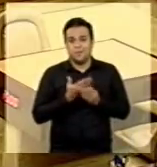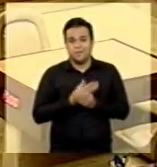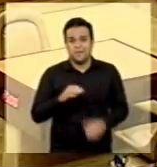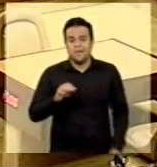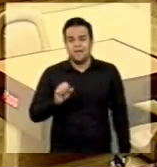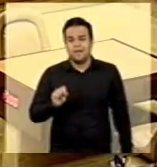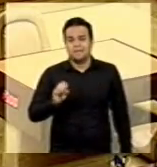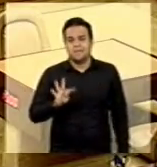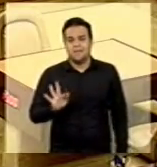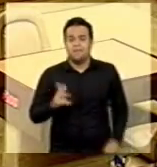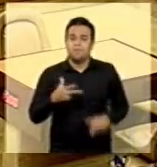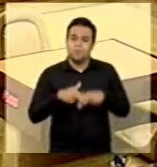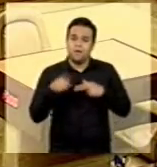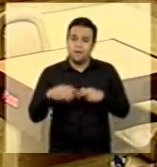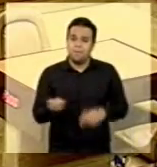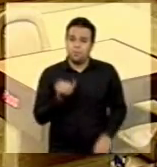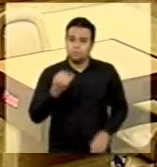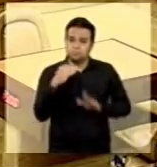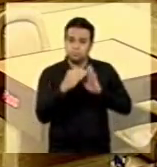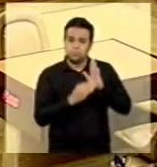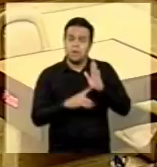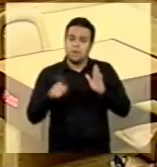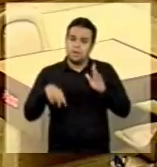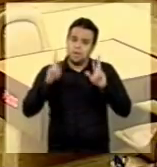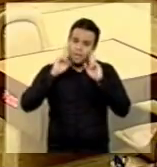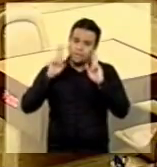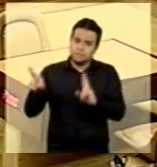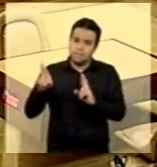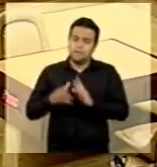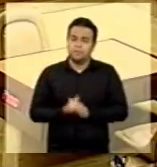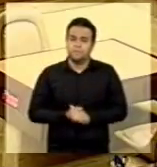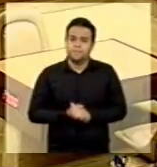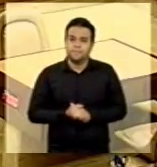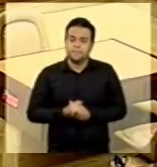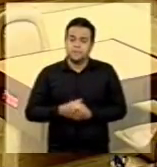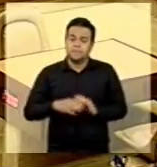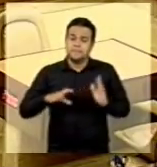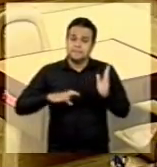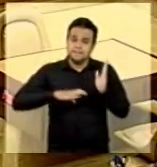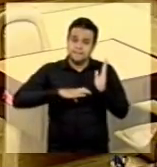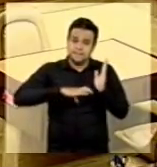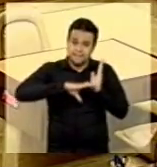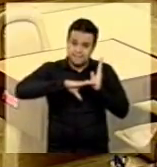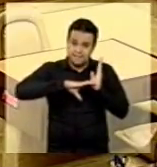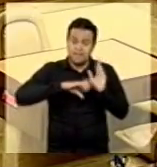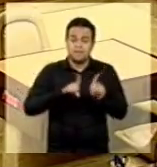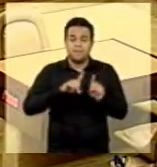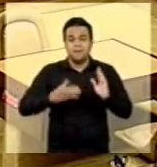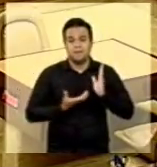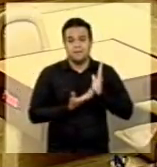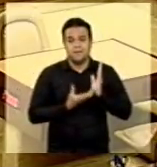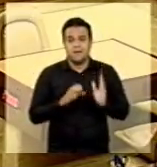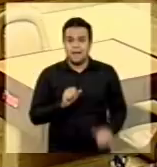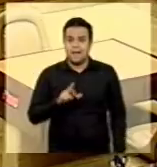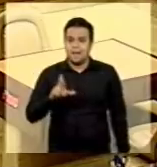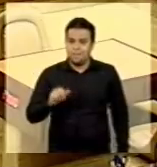também é digno de nota, de respeito do Senado da República e da Câmara dos Deputados em